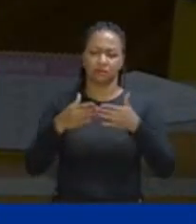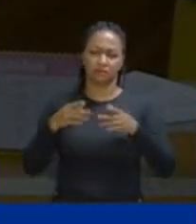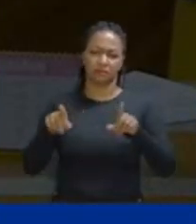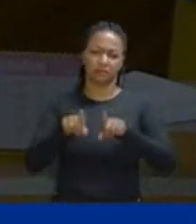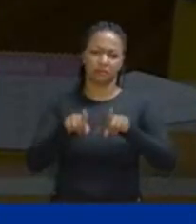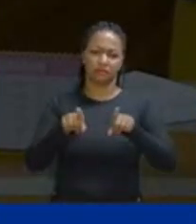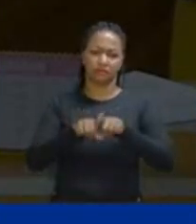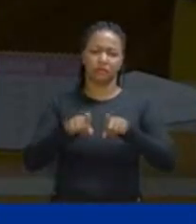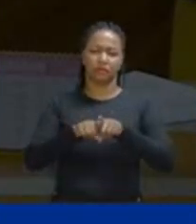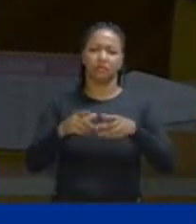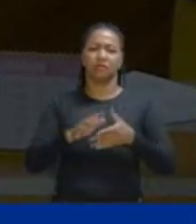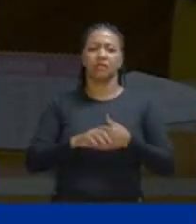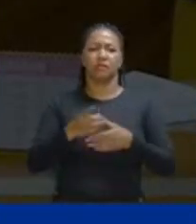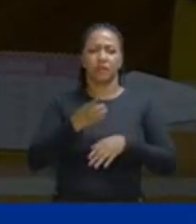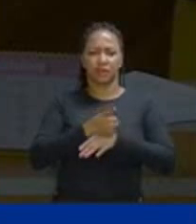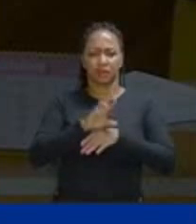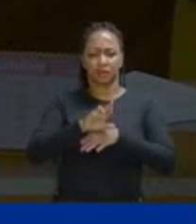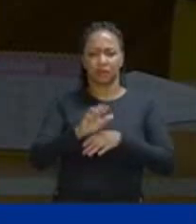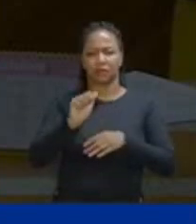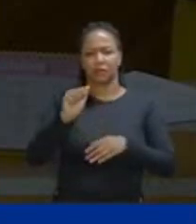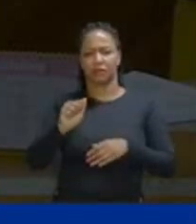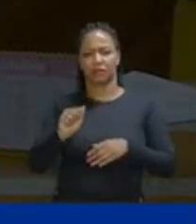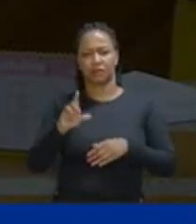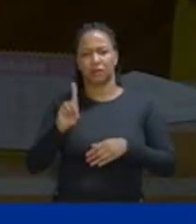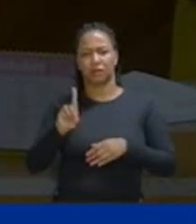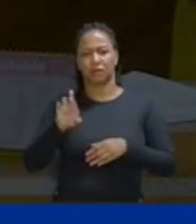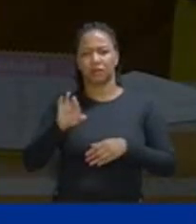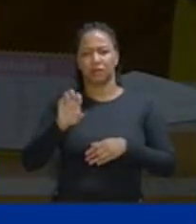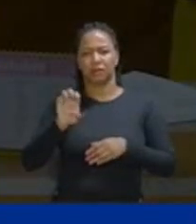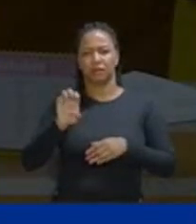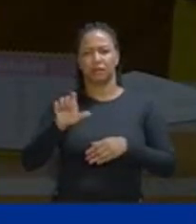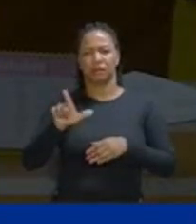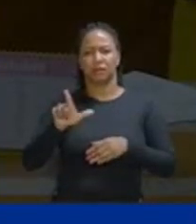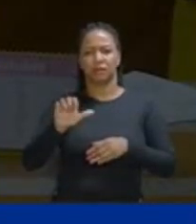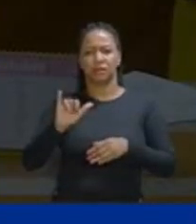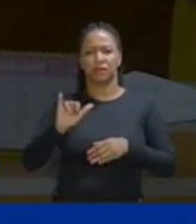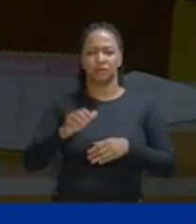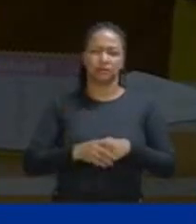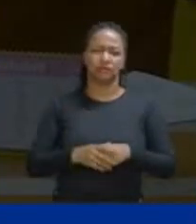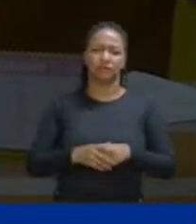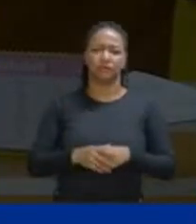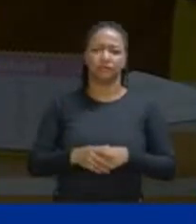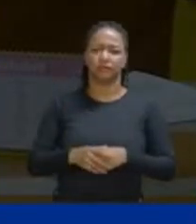também de sustentação oral da doutora Adriele de Lima.